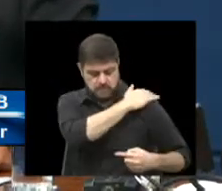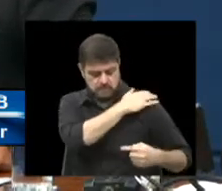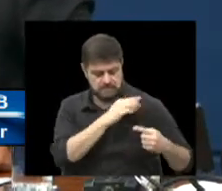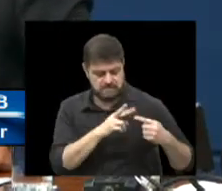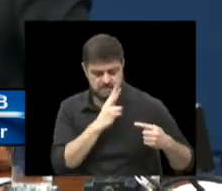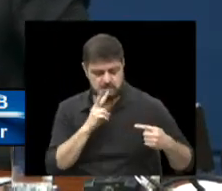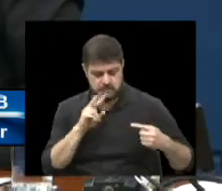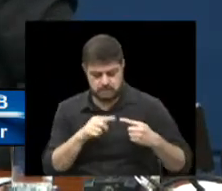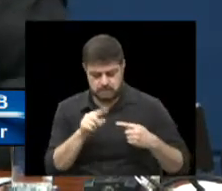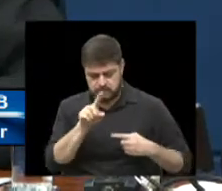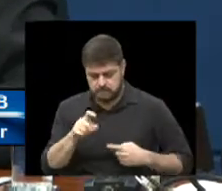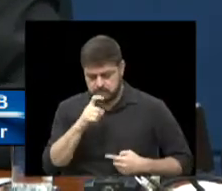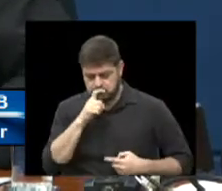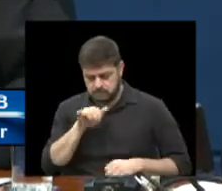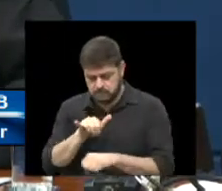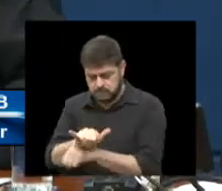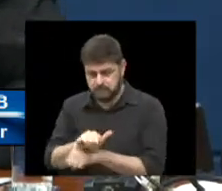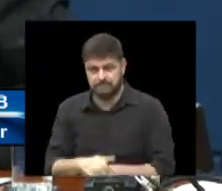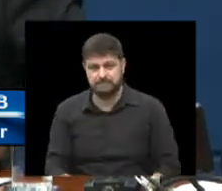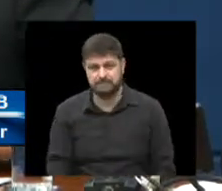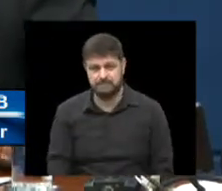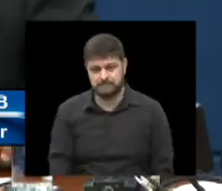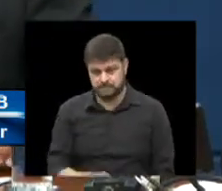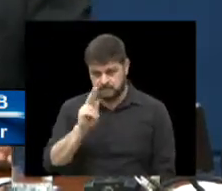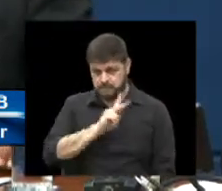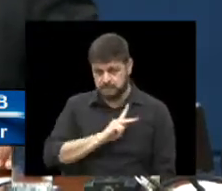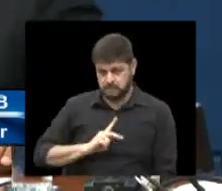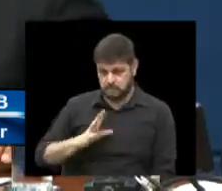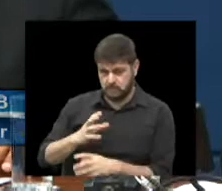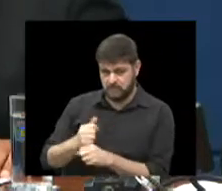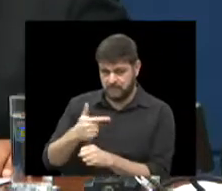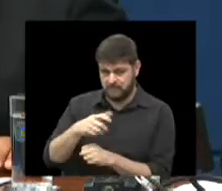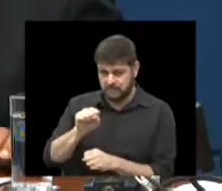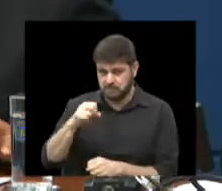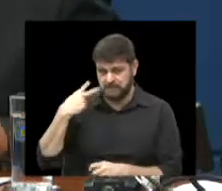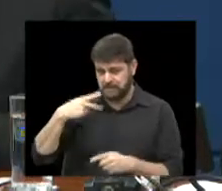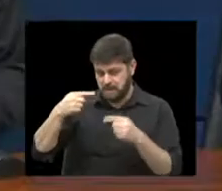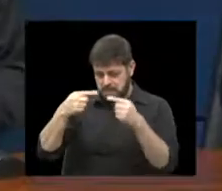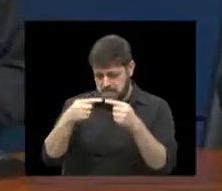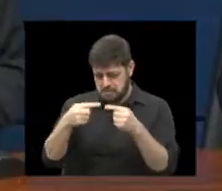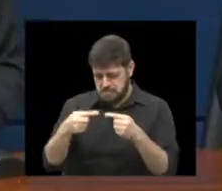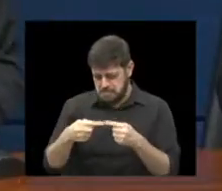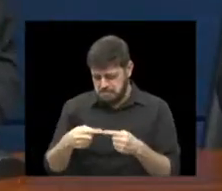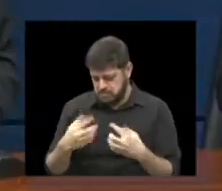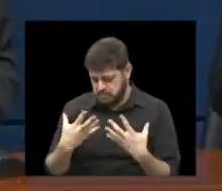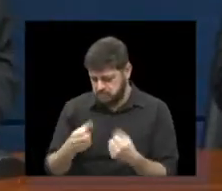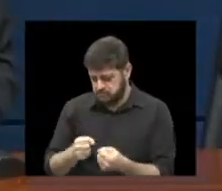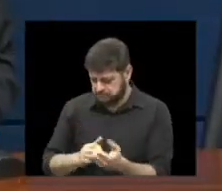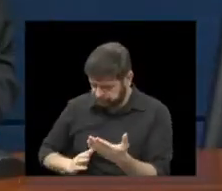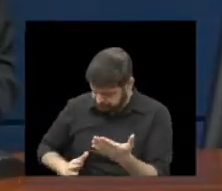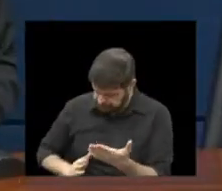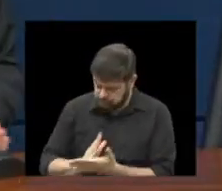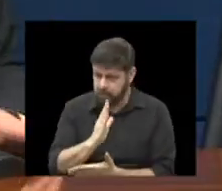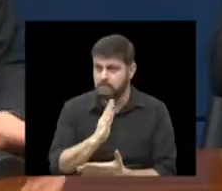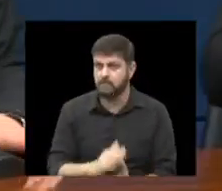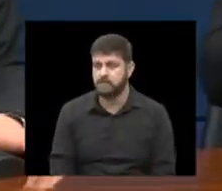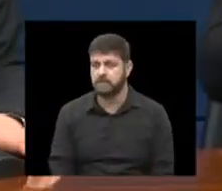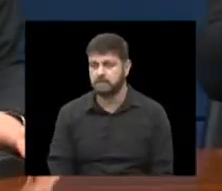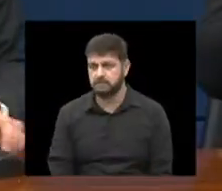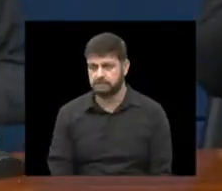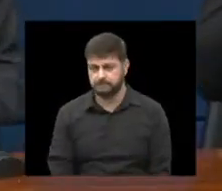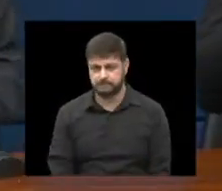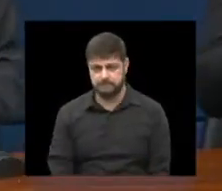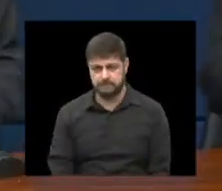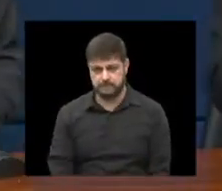sim. E Zé Carlos, ausente. Senhor presidente, 28 votos favoráveis. Com 28 votos favoráveis, a matéria